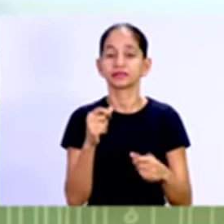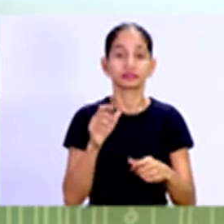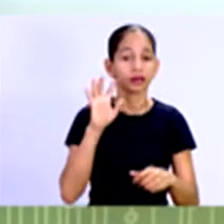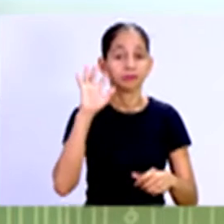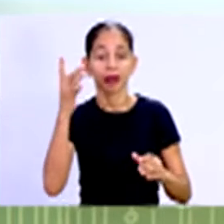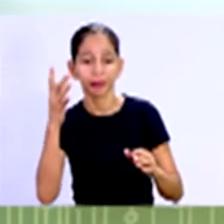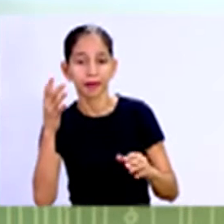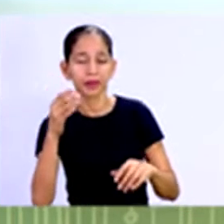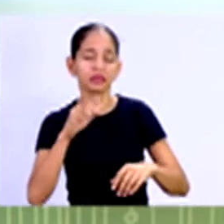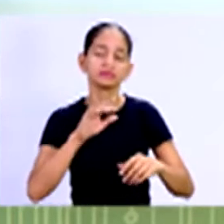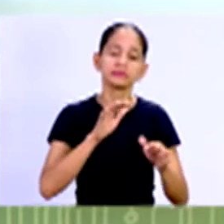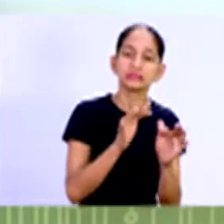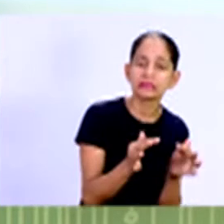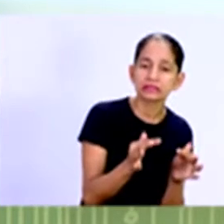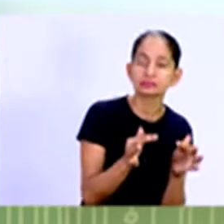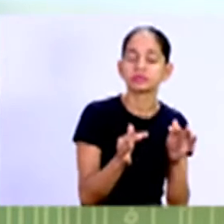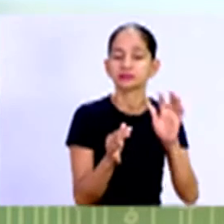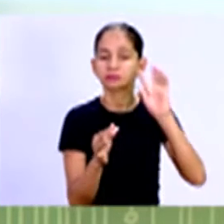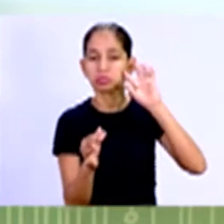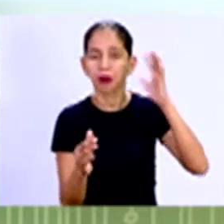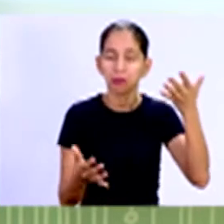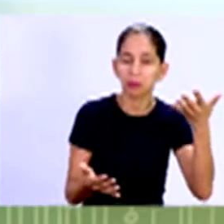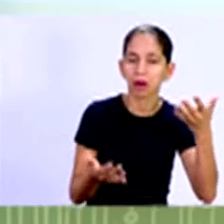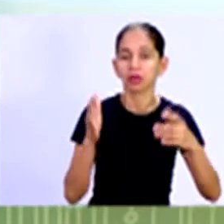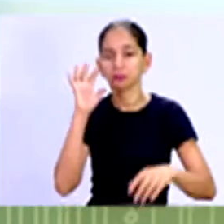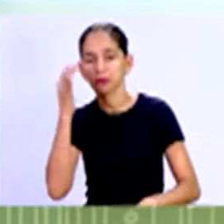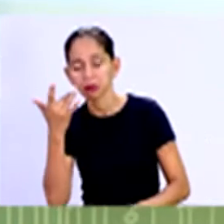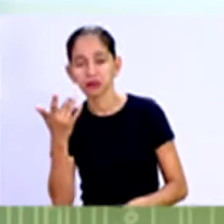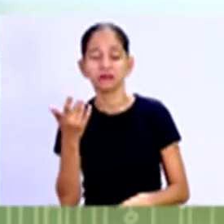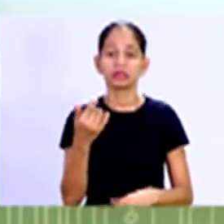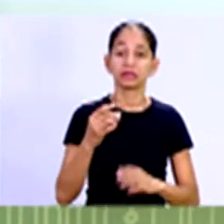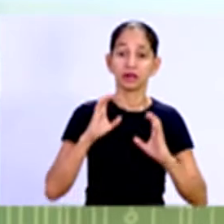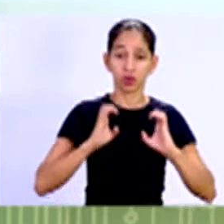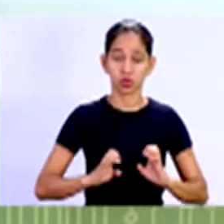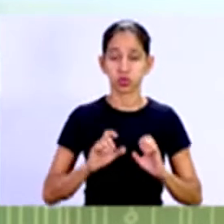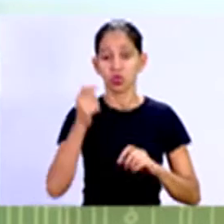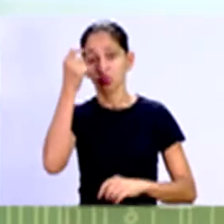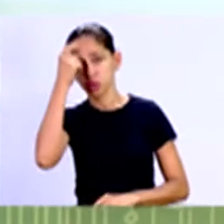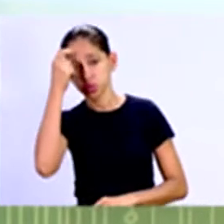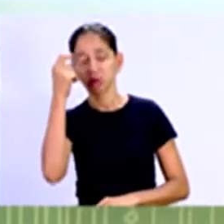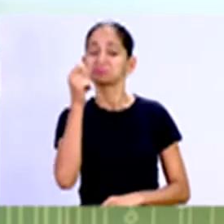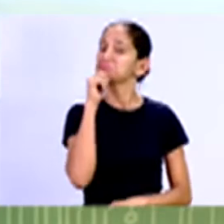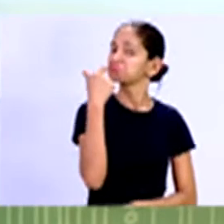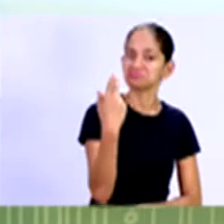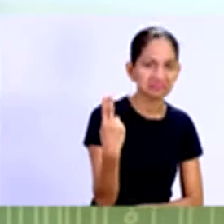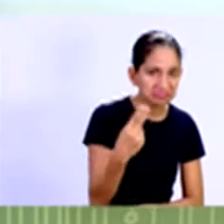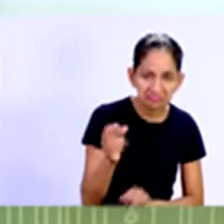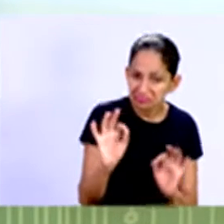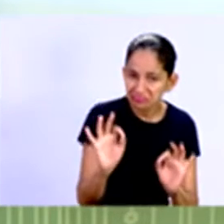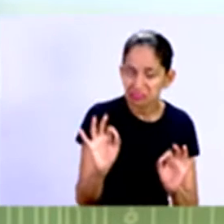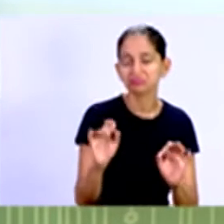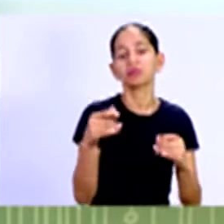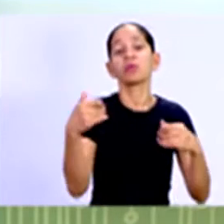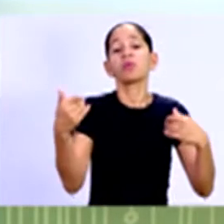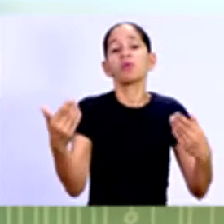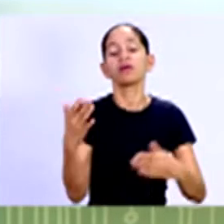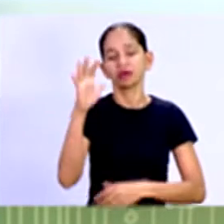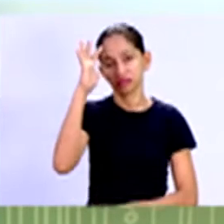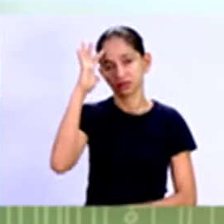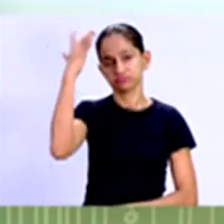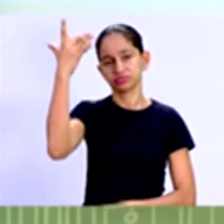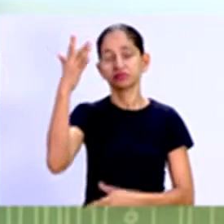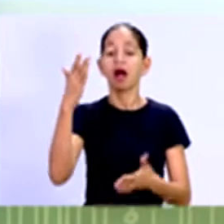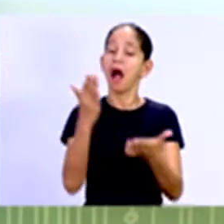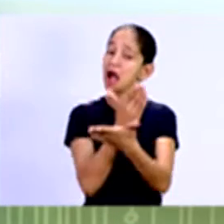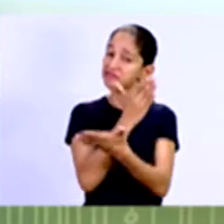decidindo se nós vamos ser éticos ou não, se nós vamos agir moralmente ou não. Como nós vimos na aula passada, nem